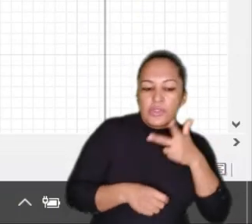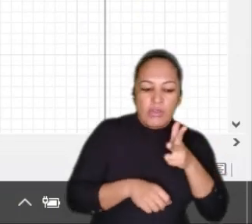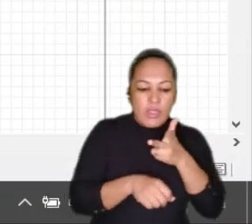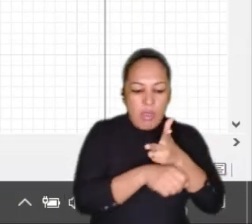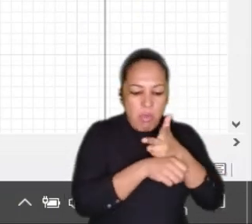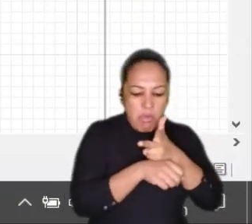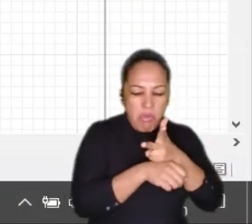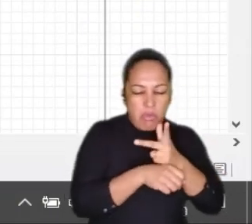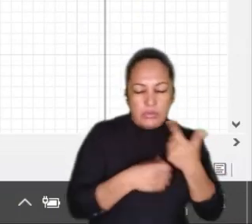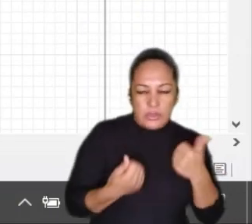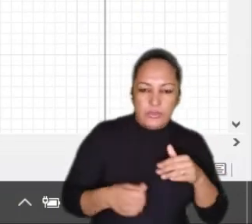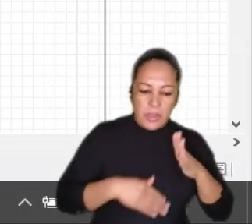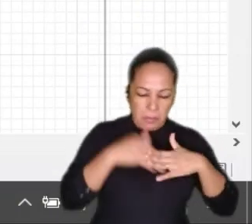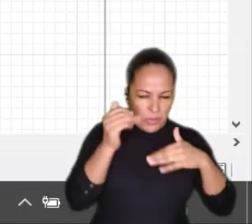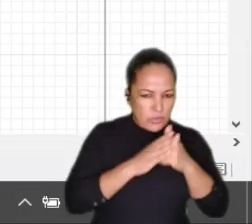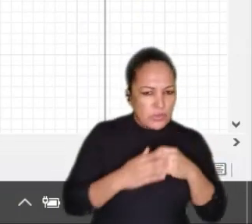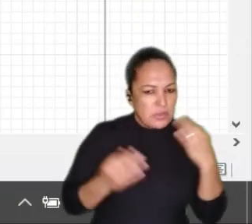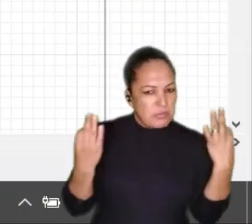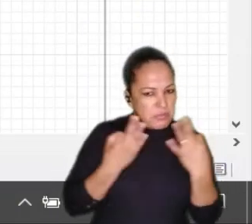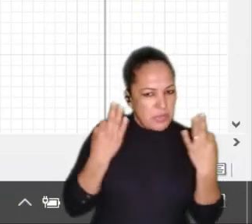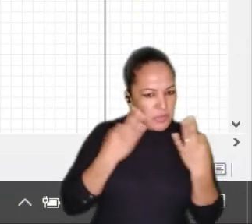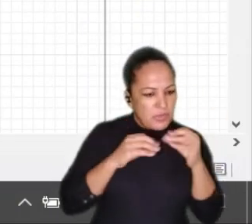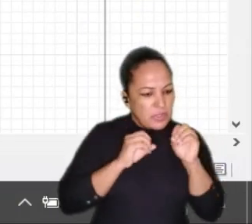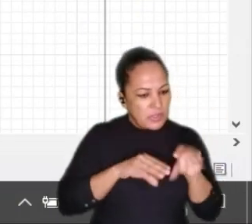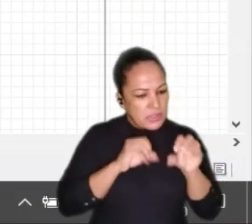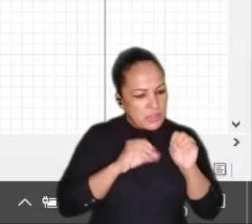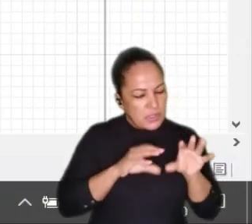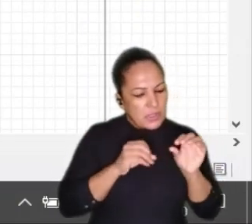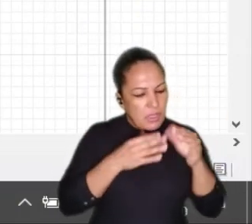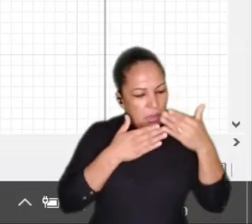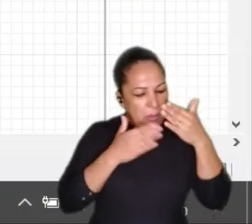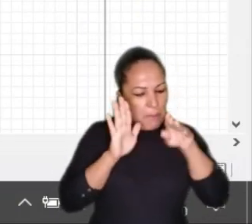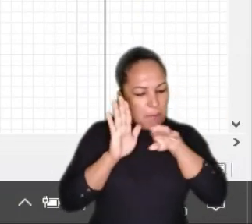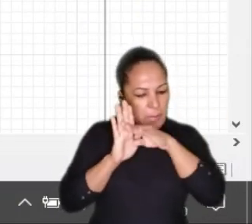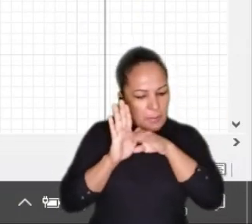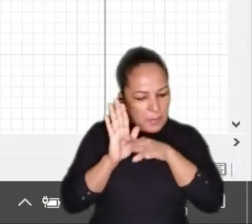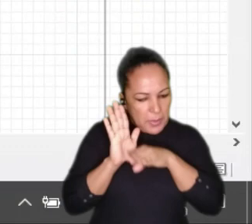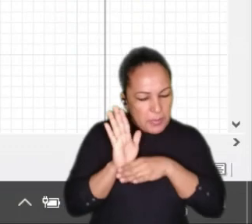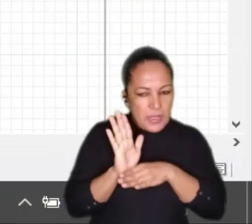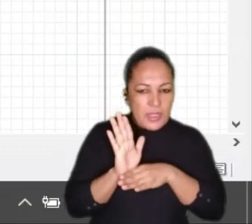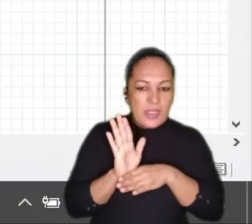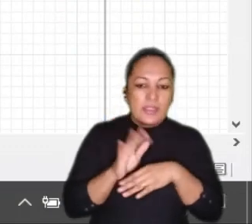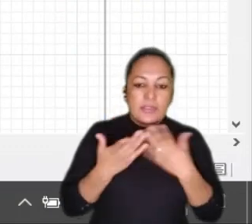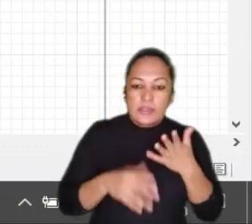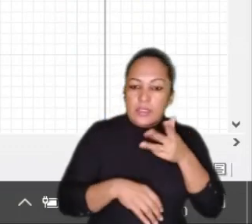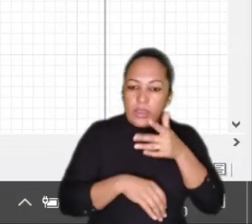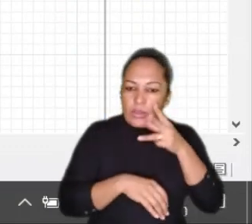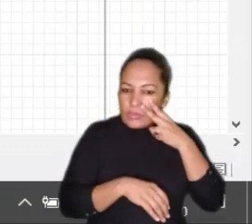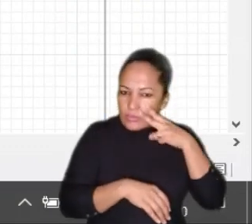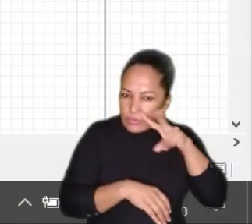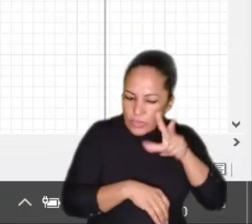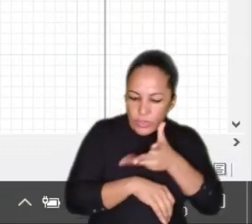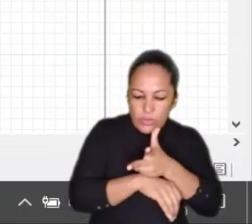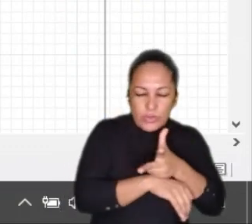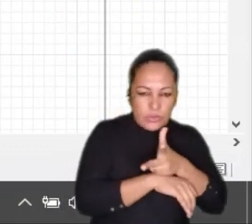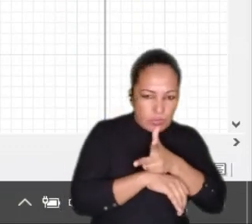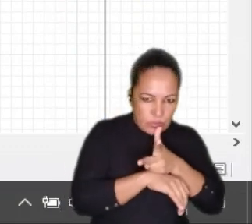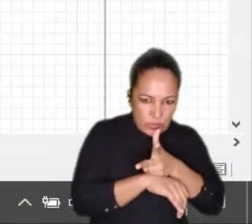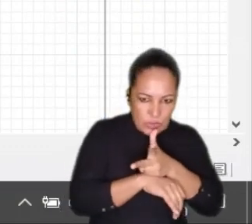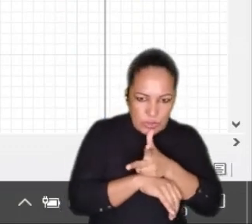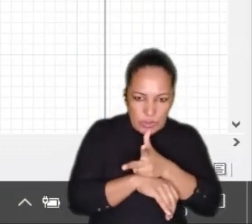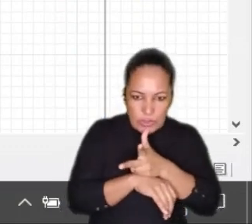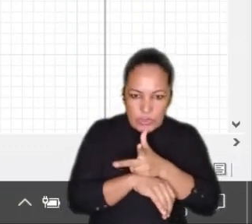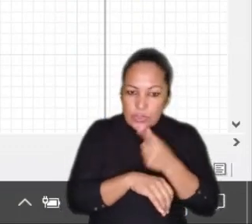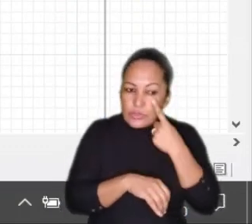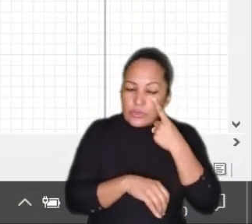novo? Já tem profissionais excelentes ensinando a fazer essa instalação passo a passo, bem legal. Então, assistam os vídeos